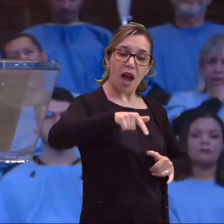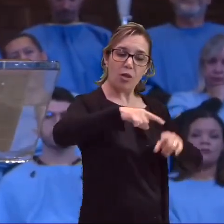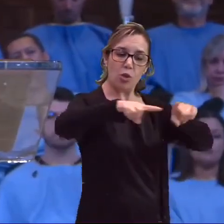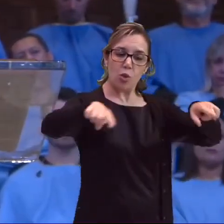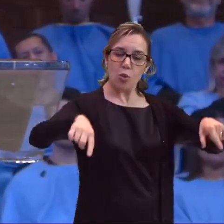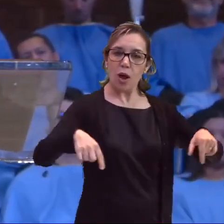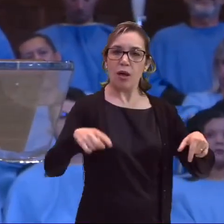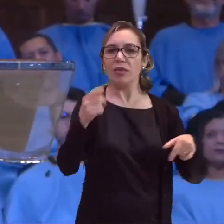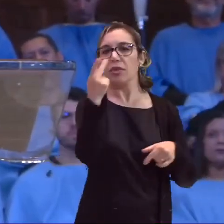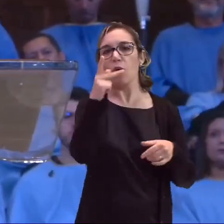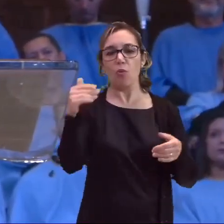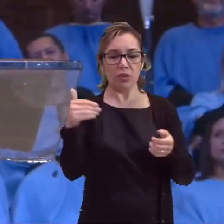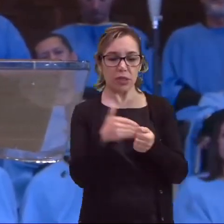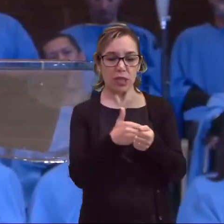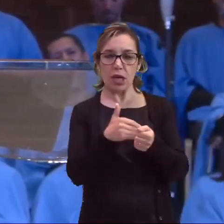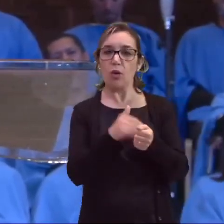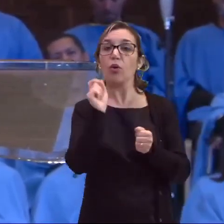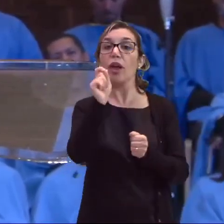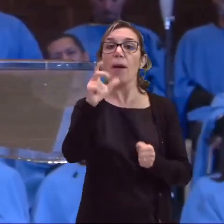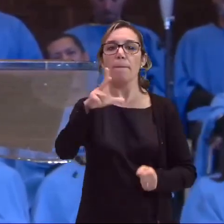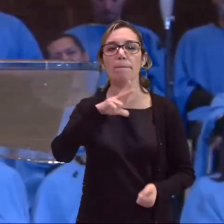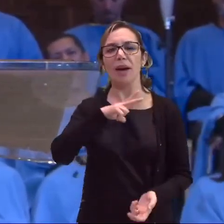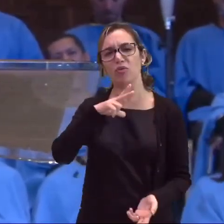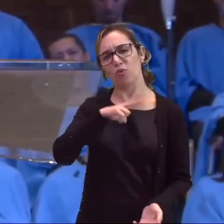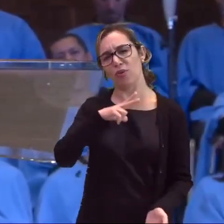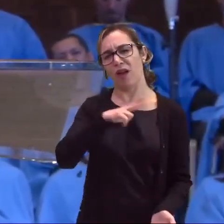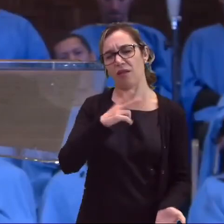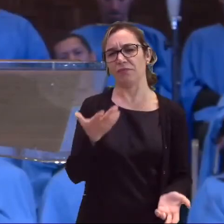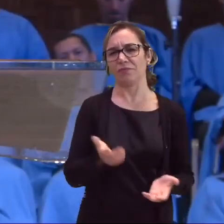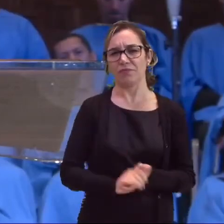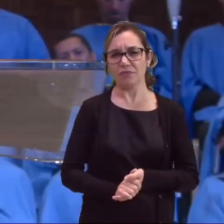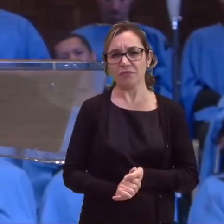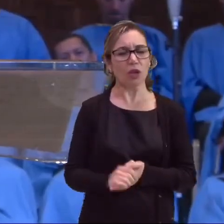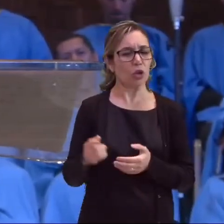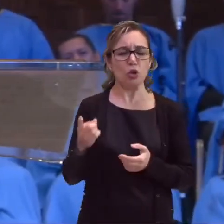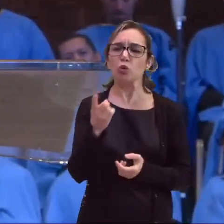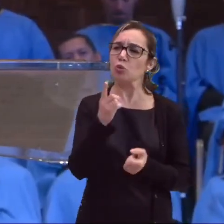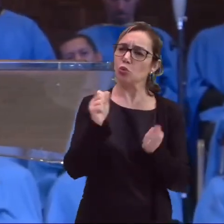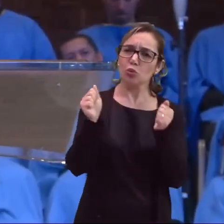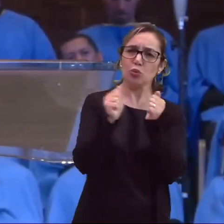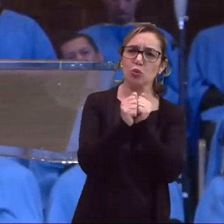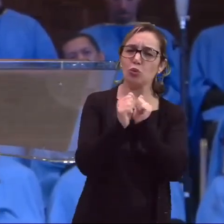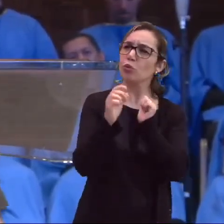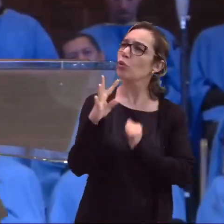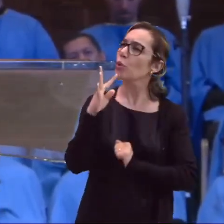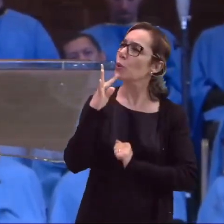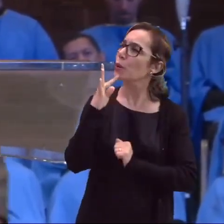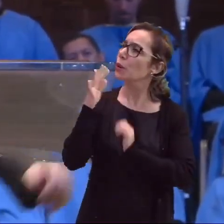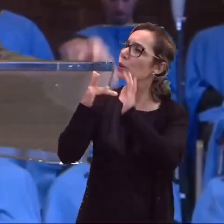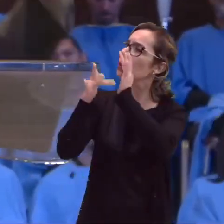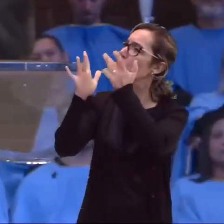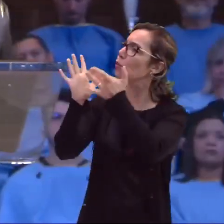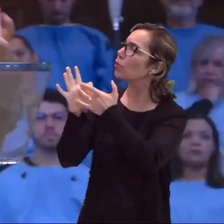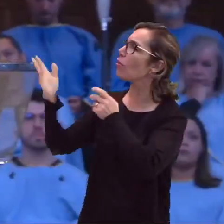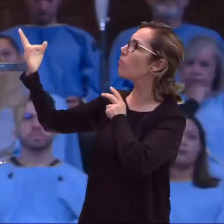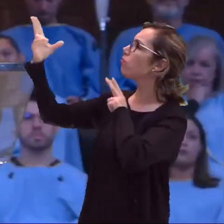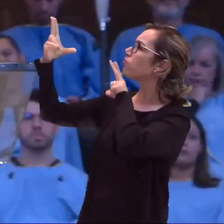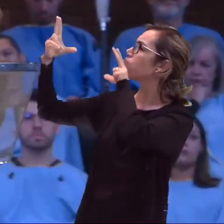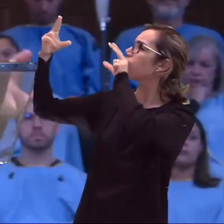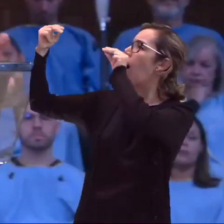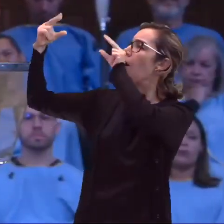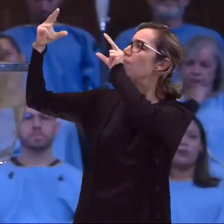nossa motivação deveria ser um desejo ardente de experimentar No íntimo dos e a